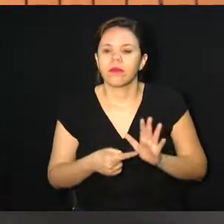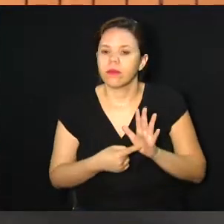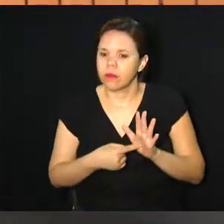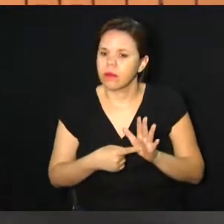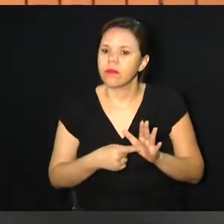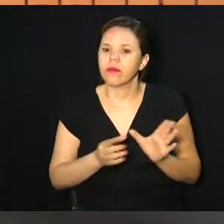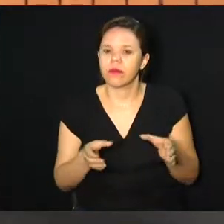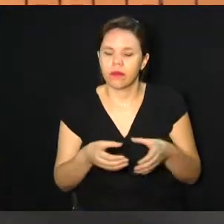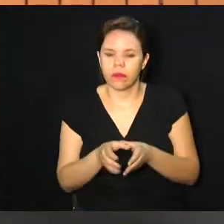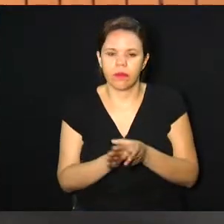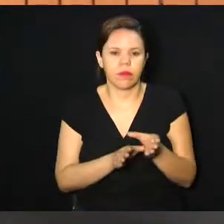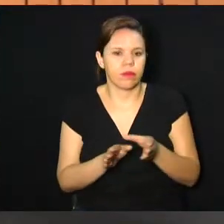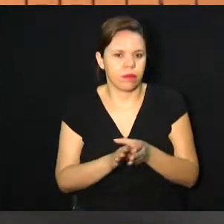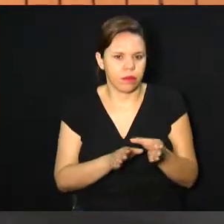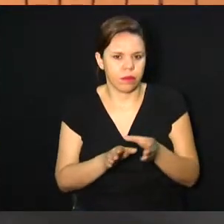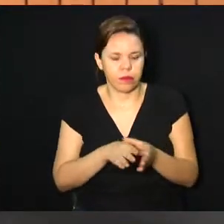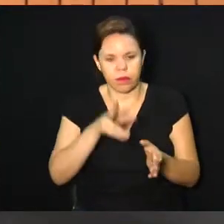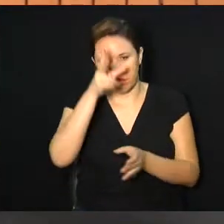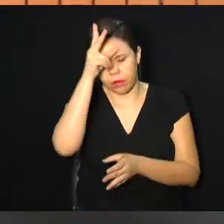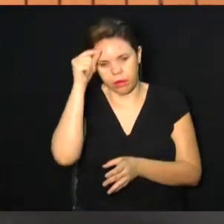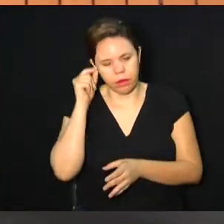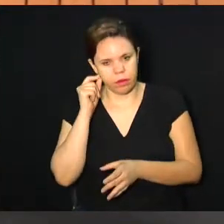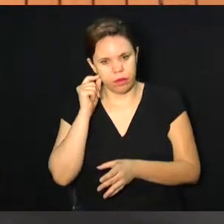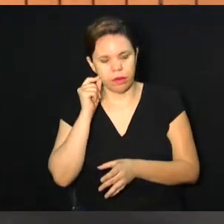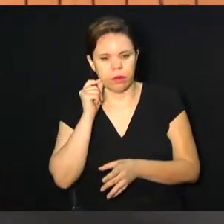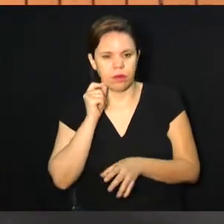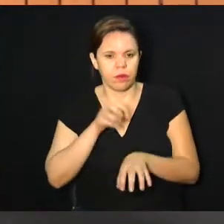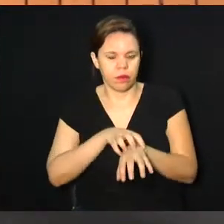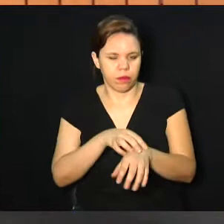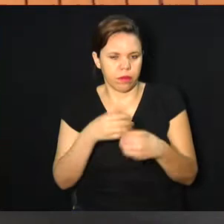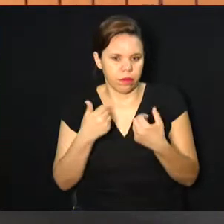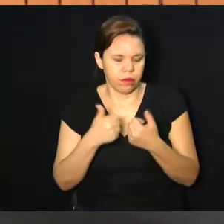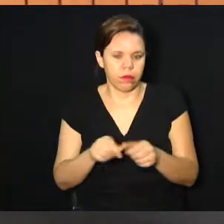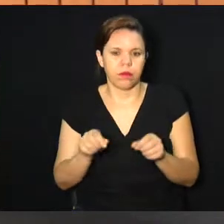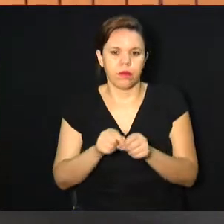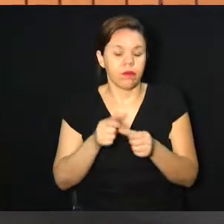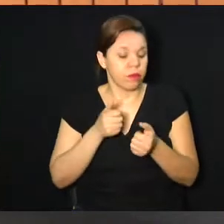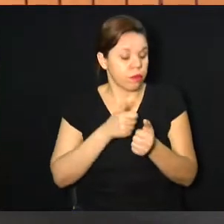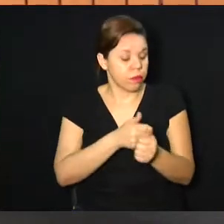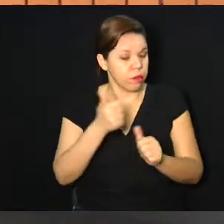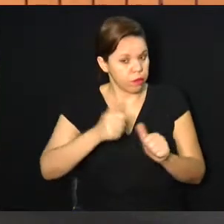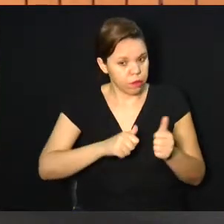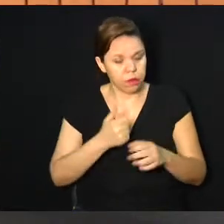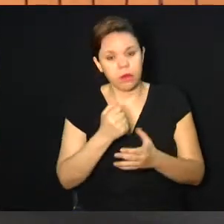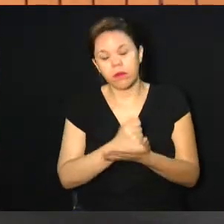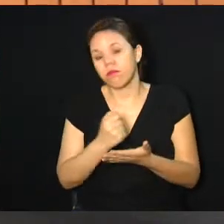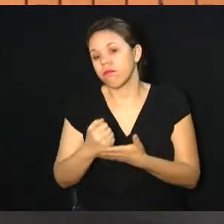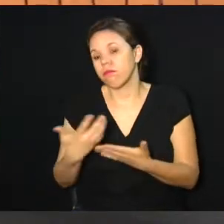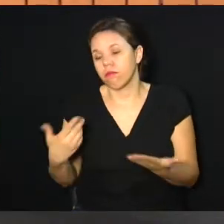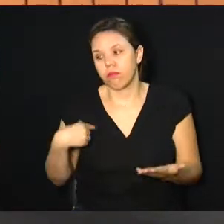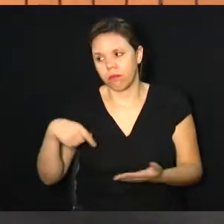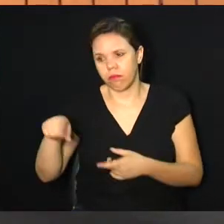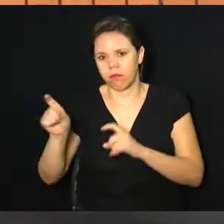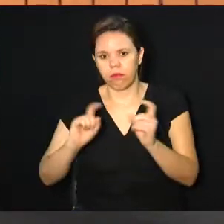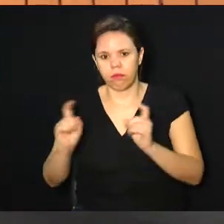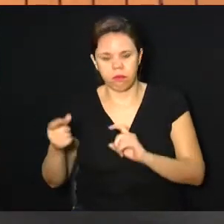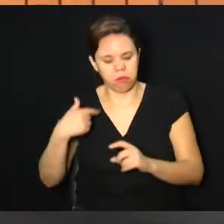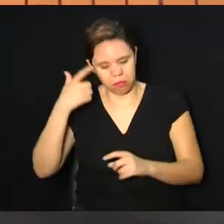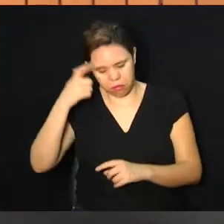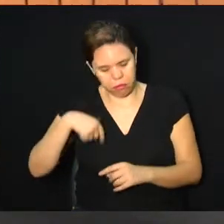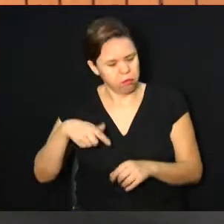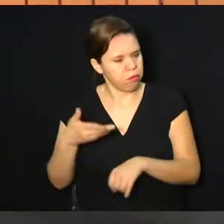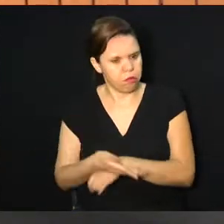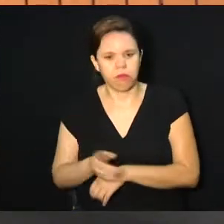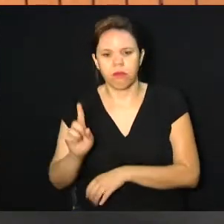Conselho Municipal de Trânsito e Transporte para acompanhar a licitação. Fui na reunião do Conselho, do qual não sou conselheiro,